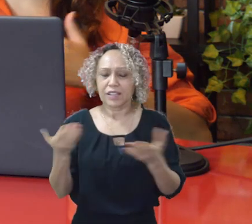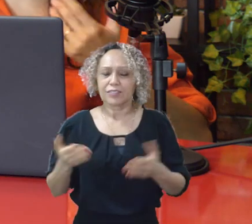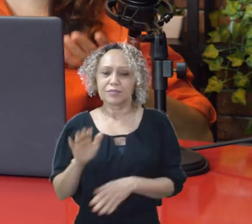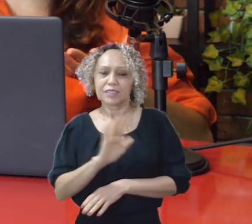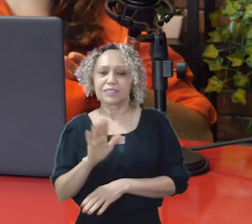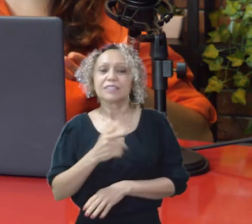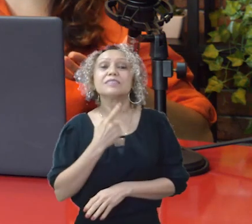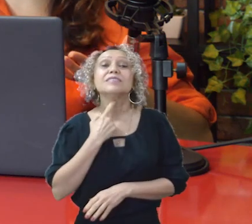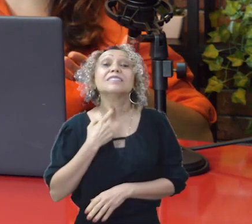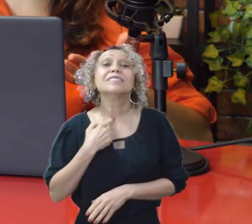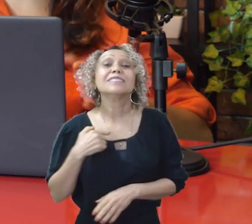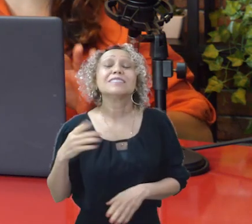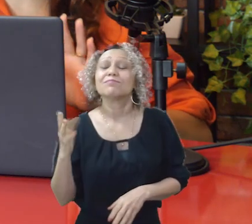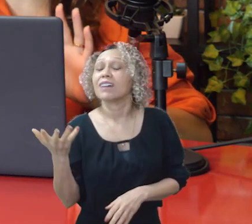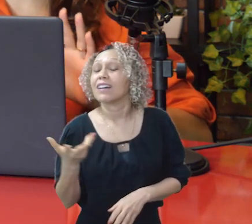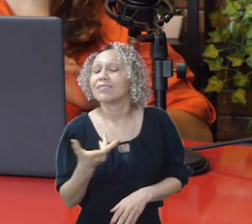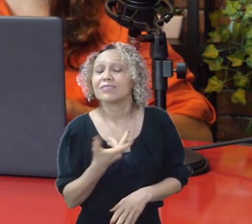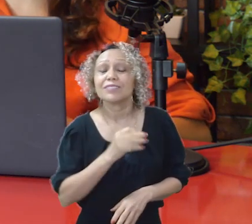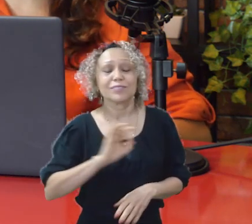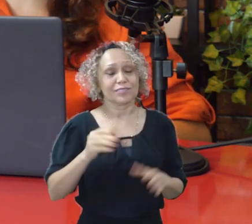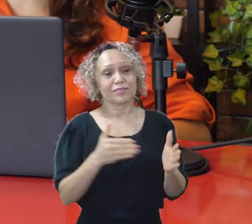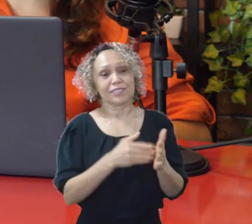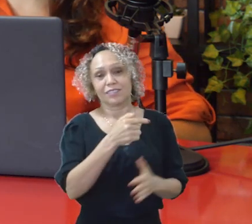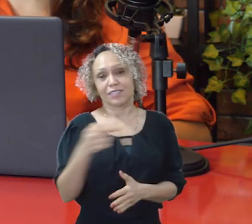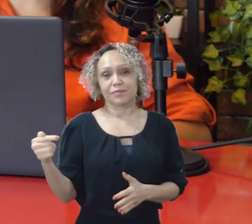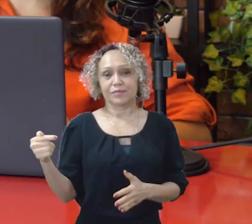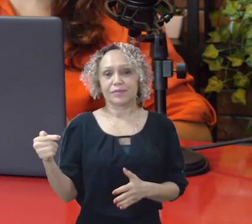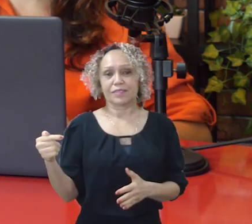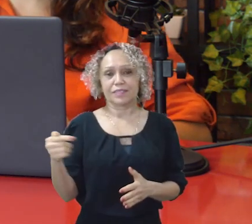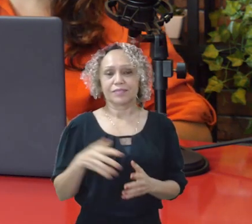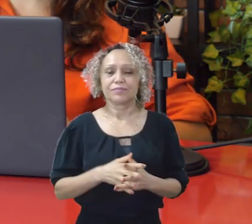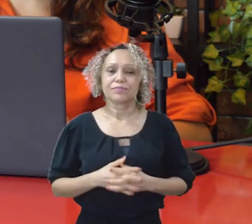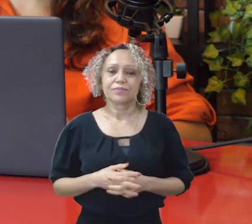comenta. Agora eu me despeço de você desejando um ótimo final de semana.